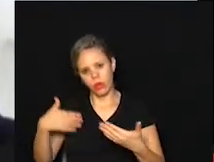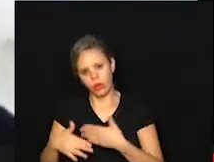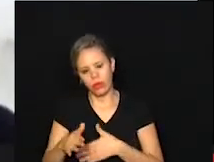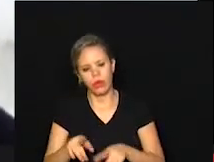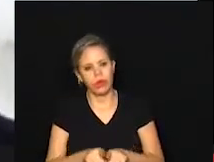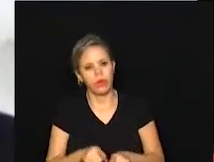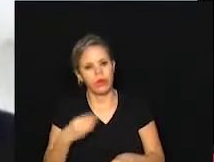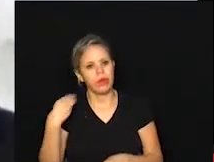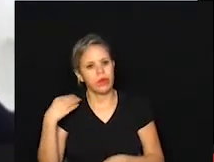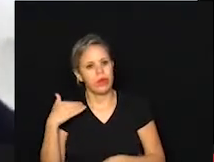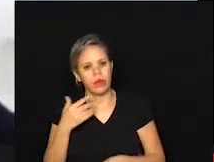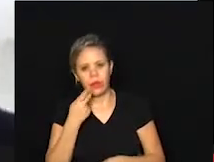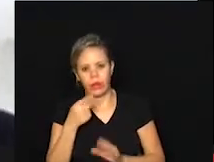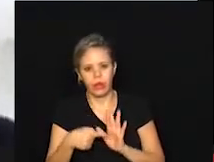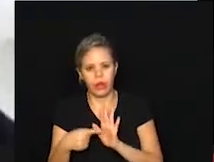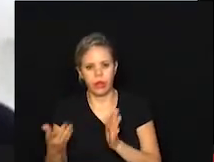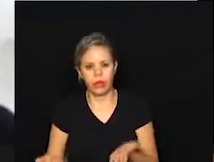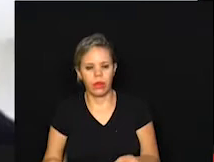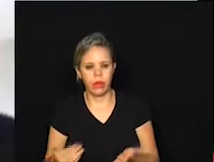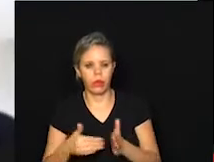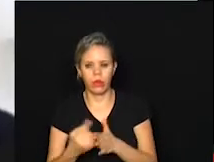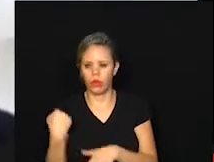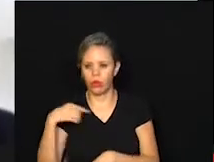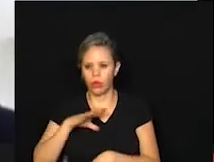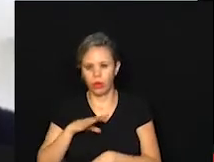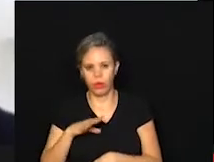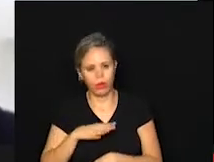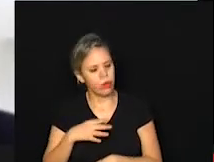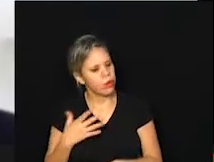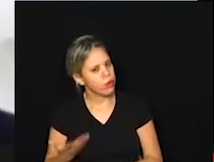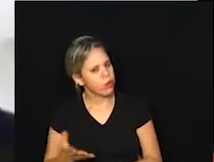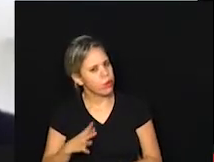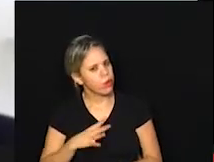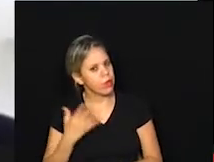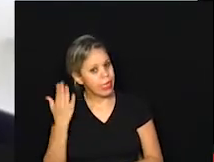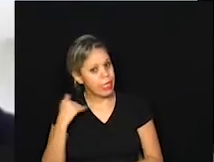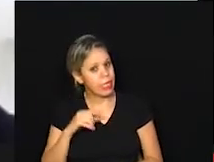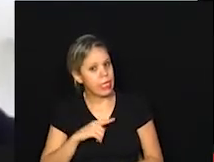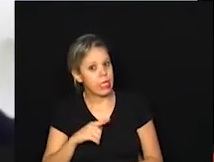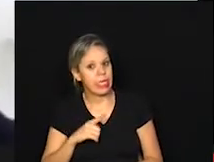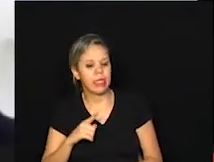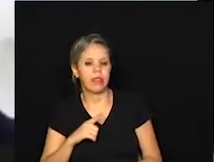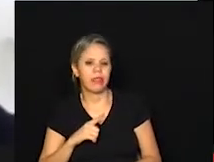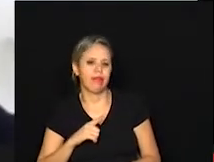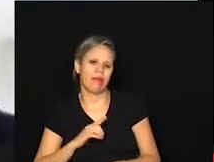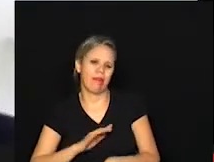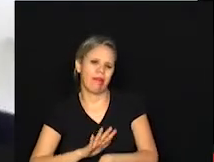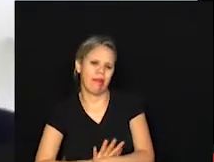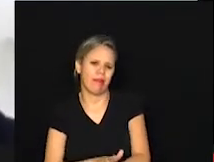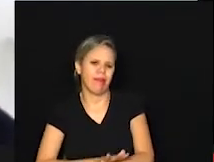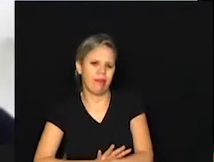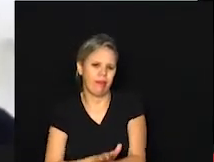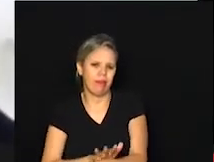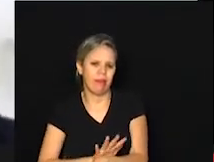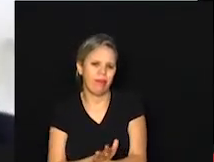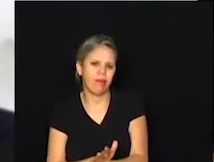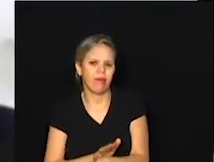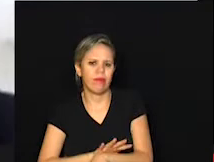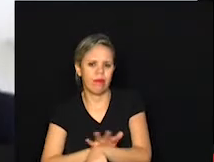quando a Mariana aponta que foi a última cidade, é uma cidade que a gente sabe que tem um racismo muito,